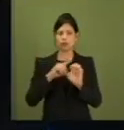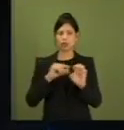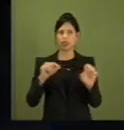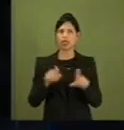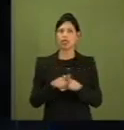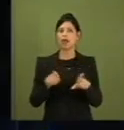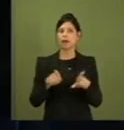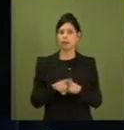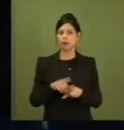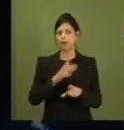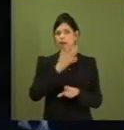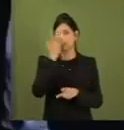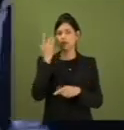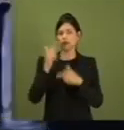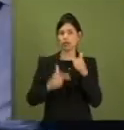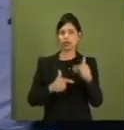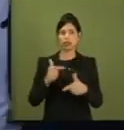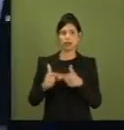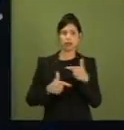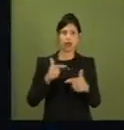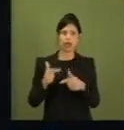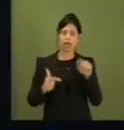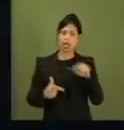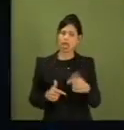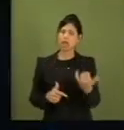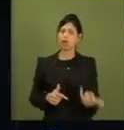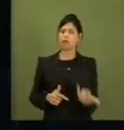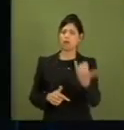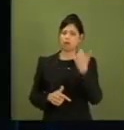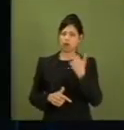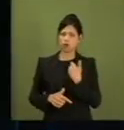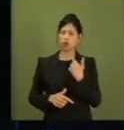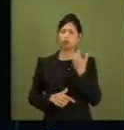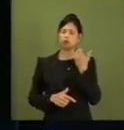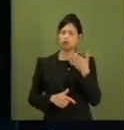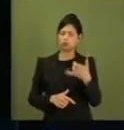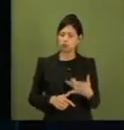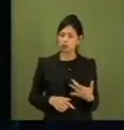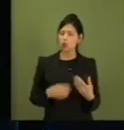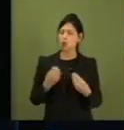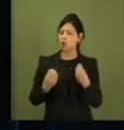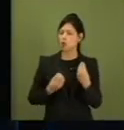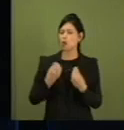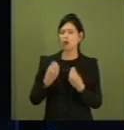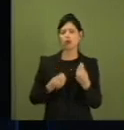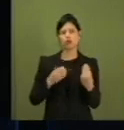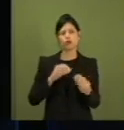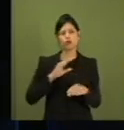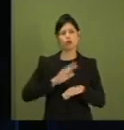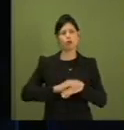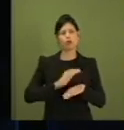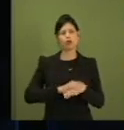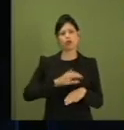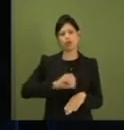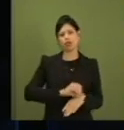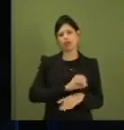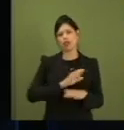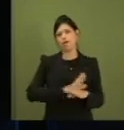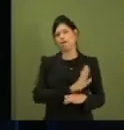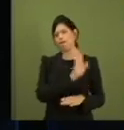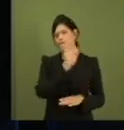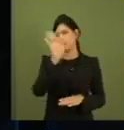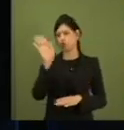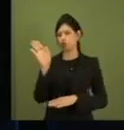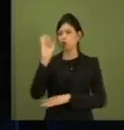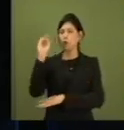de construção coletiva. Me falou como é que foi a ida dele, inclusive, ao Rio Grande do Sul, naquele momento que houve aquelas denúncias de